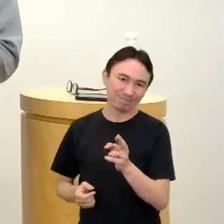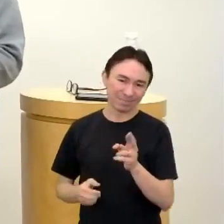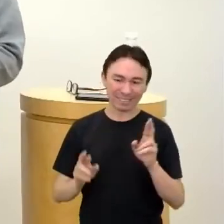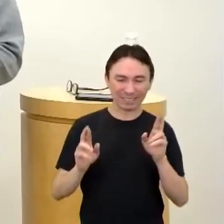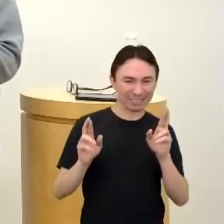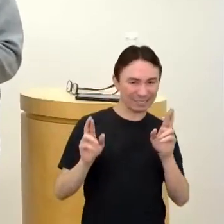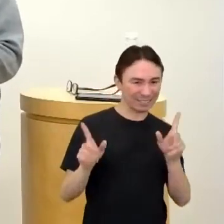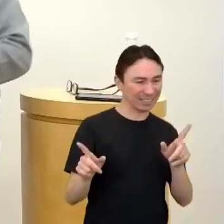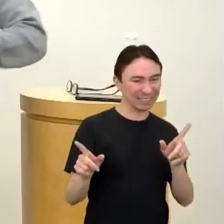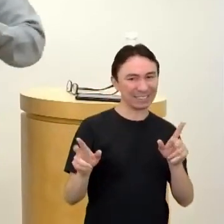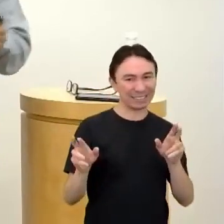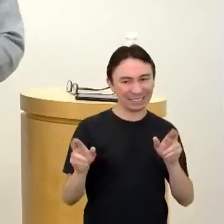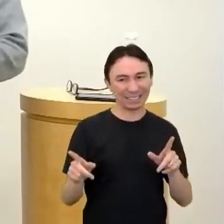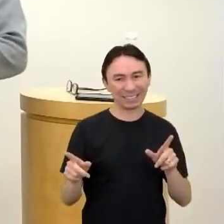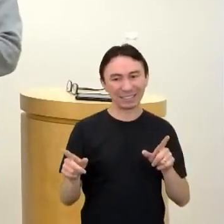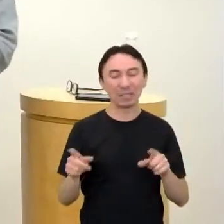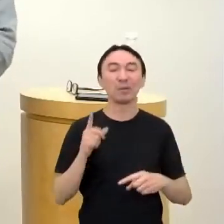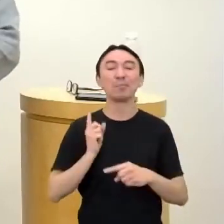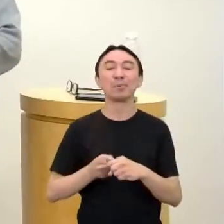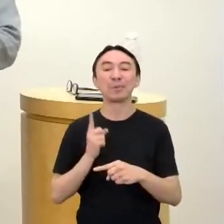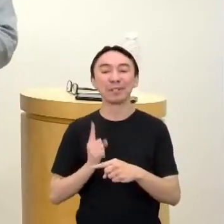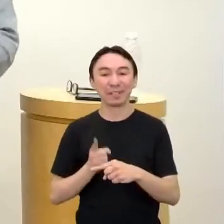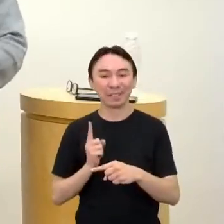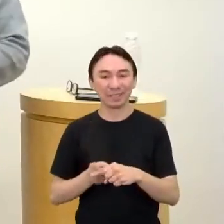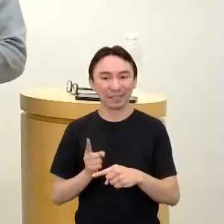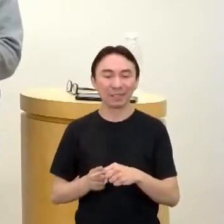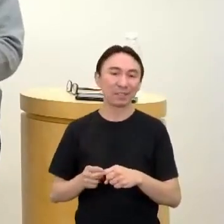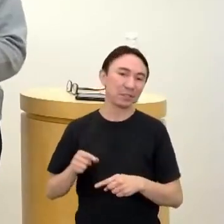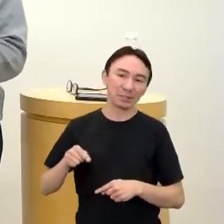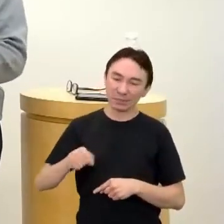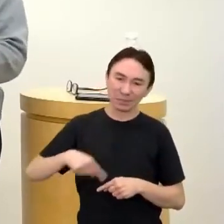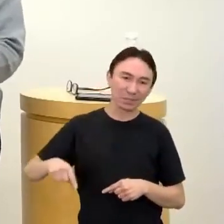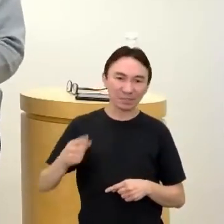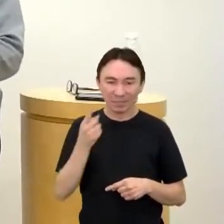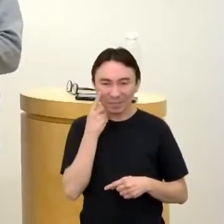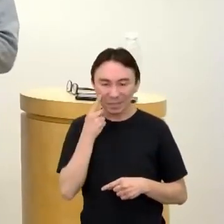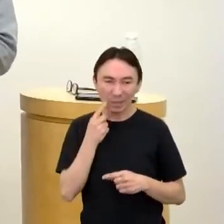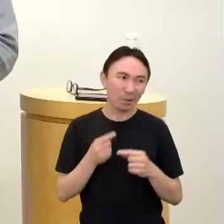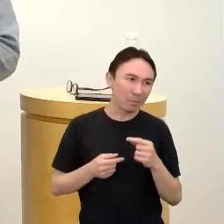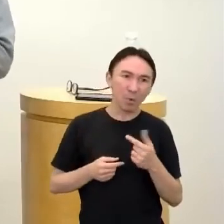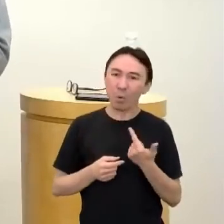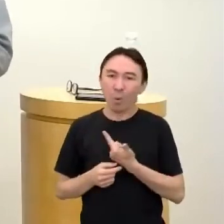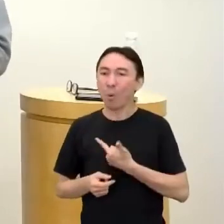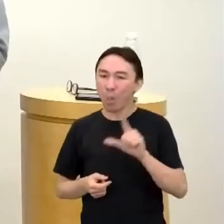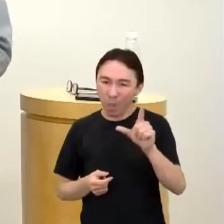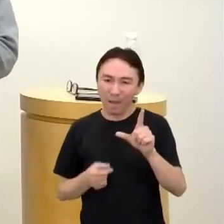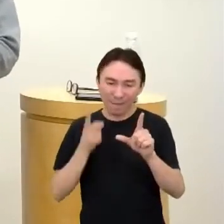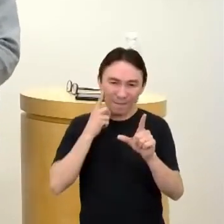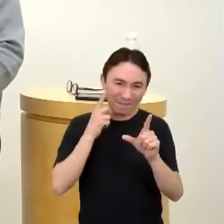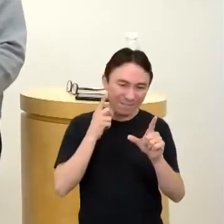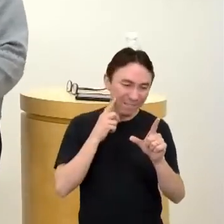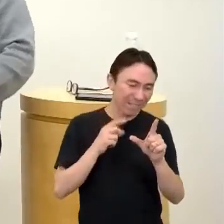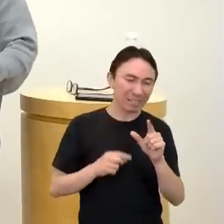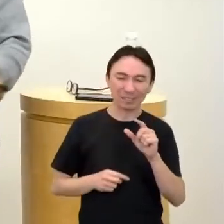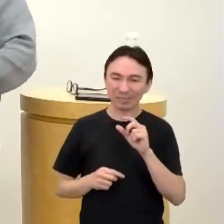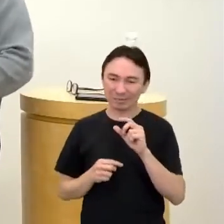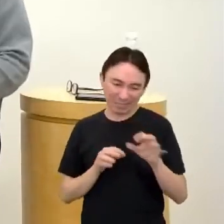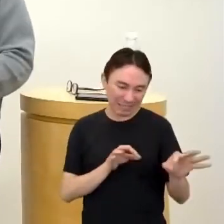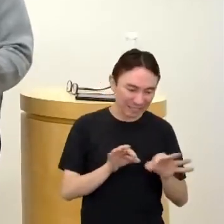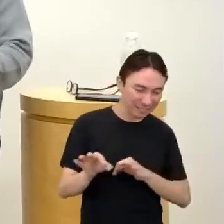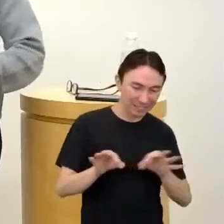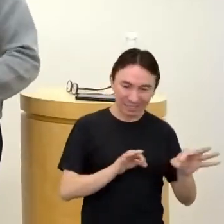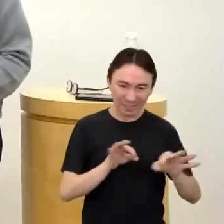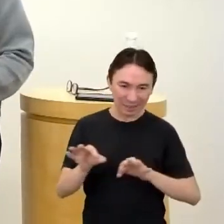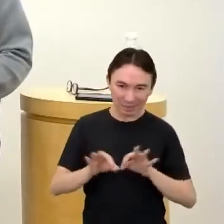Diferentes. Diferentes, né? É porque a gente busca ali opções, né, ou caminhos para tornar ela um pouco mais razoável dentro